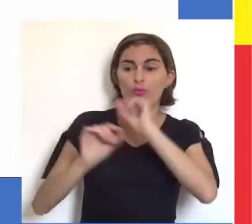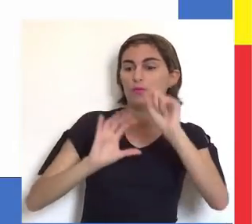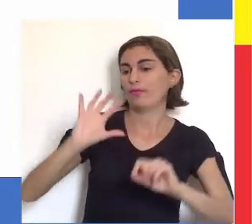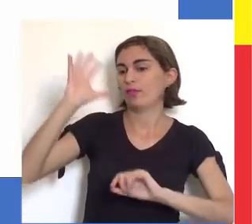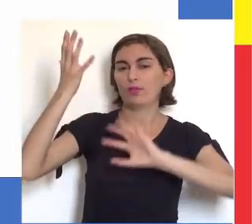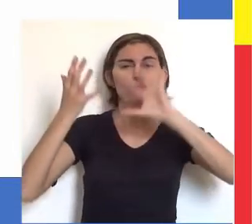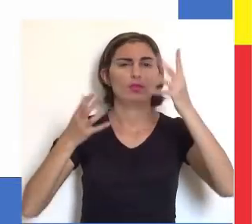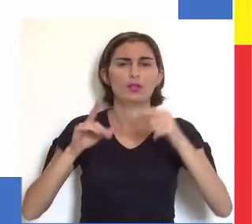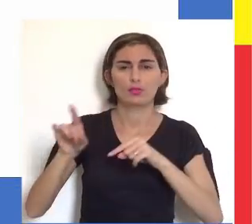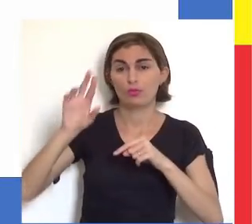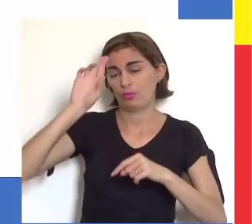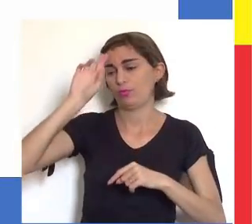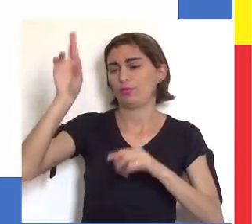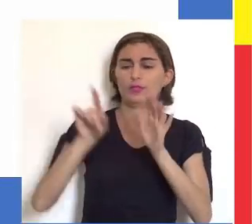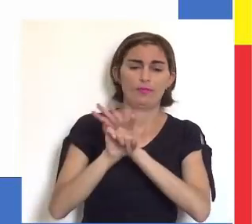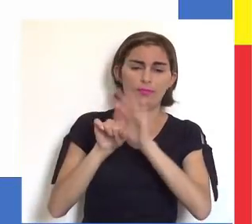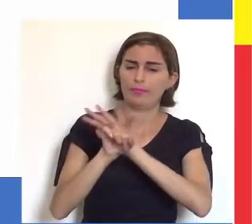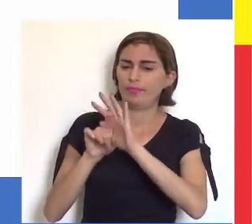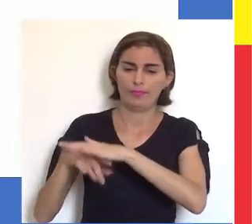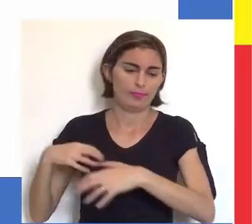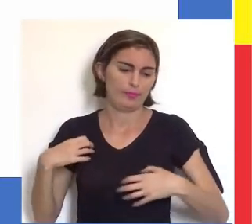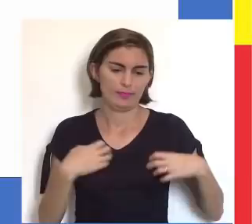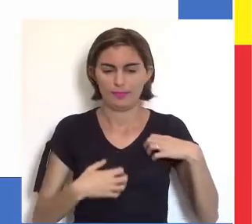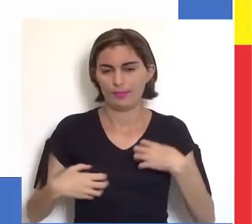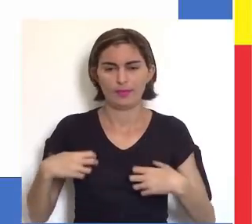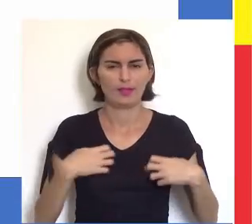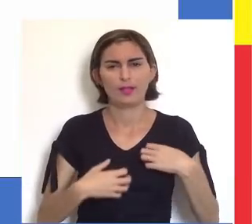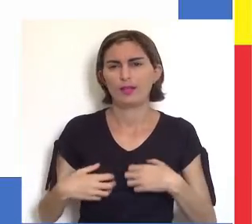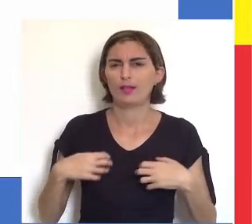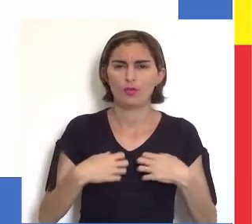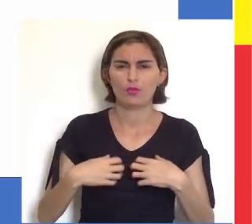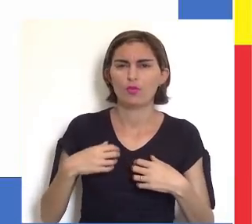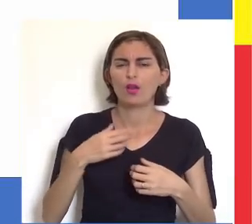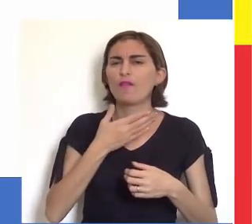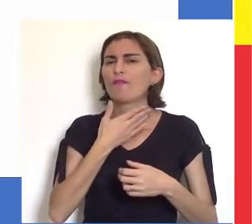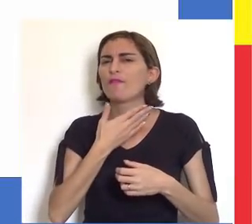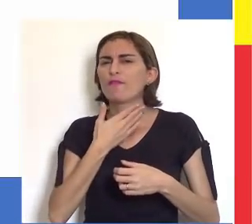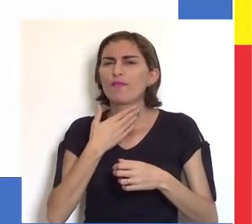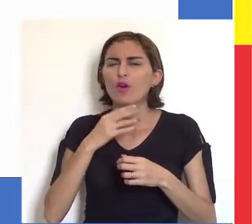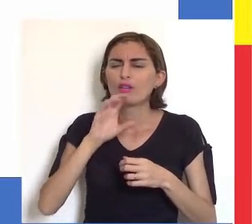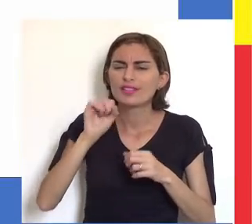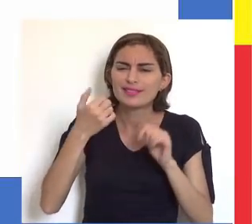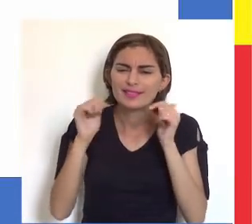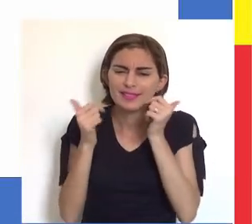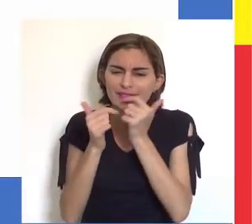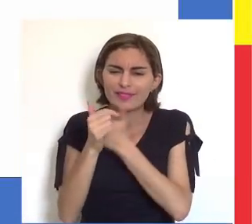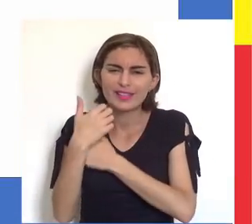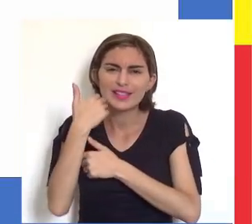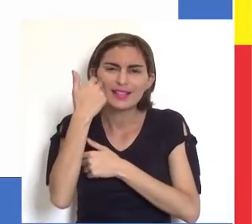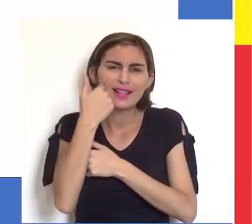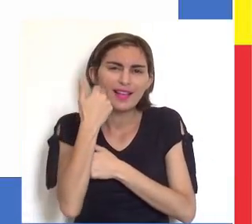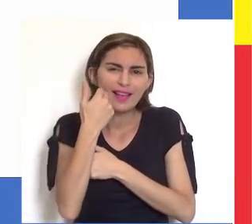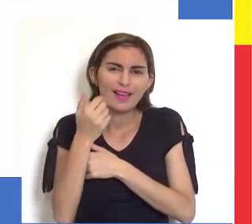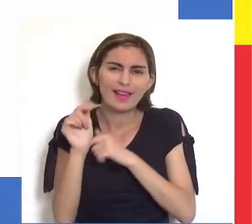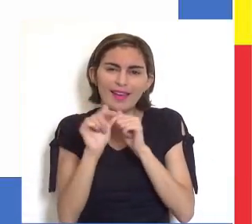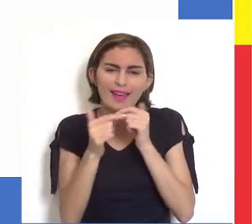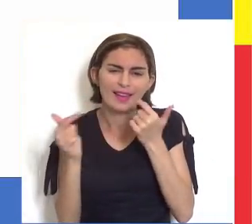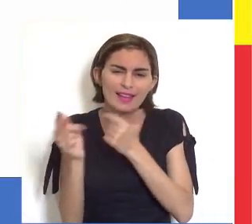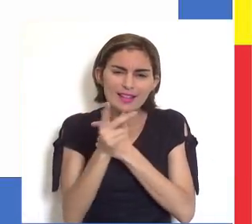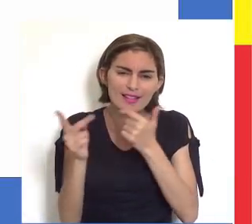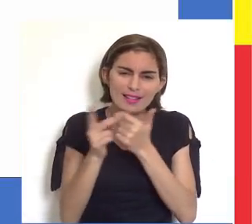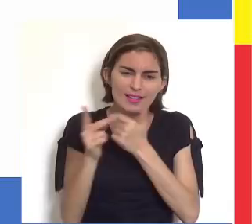acontecendo aí? O chefe pergunta já desesperado. E a voz sussurra com um risinho safado. Eles estão